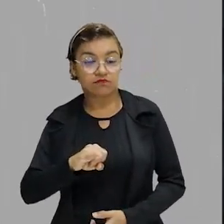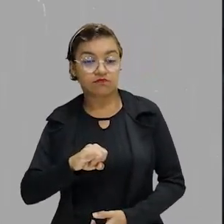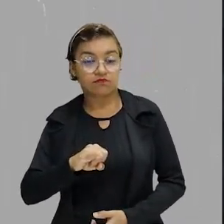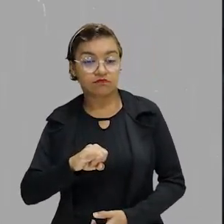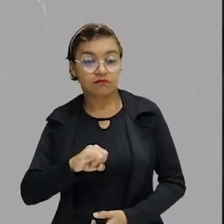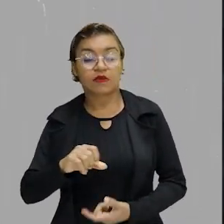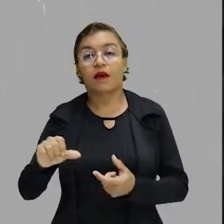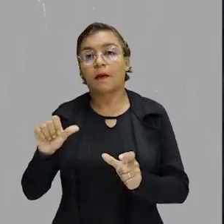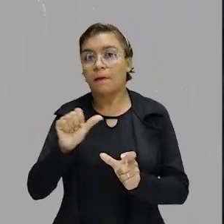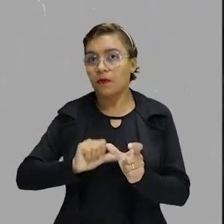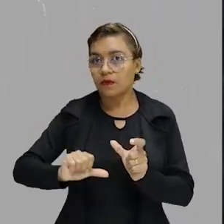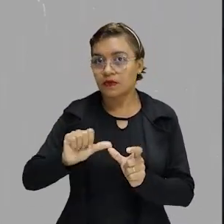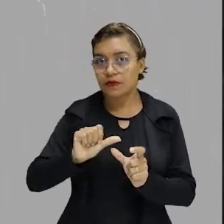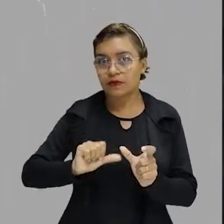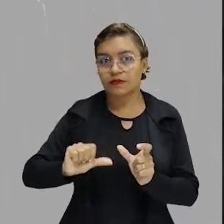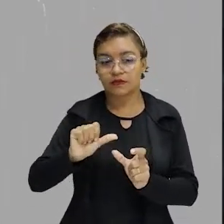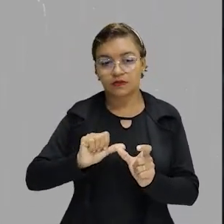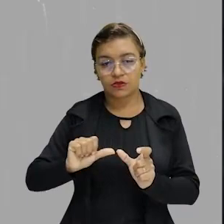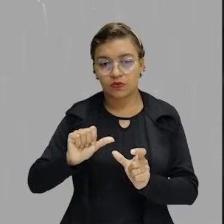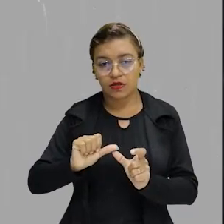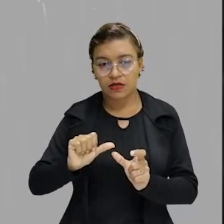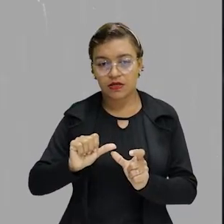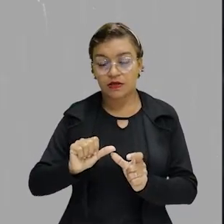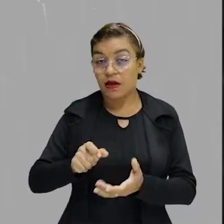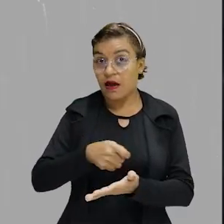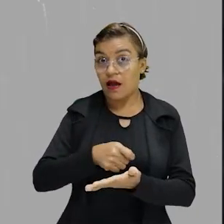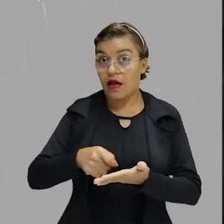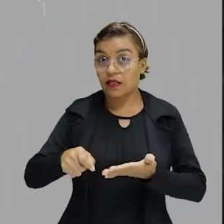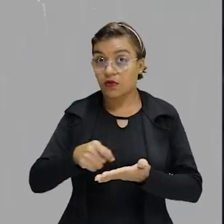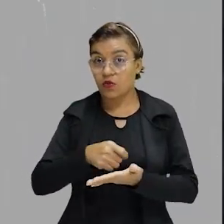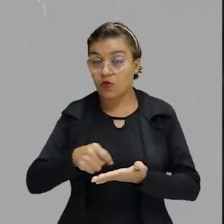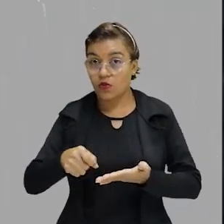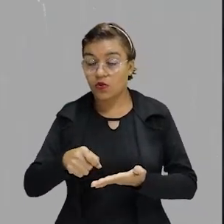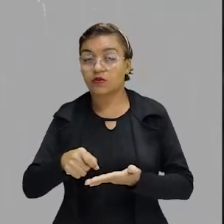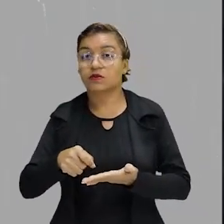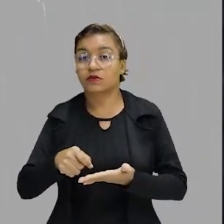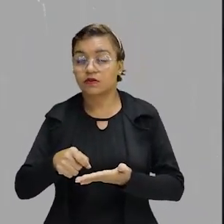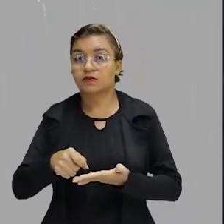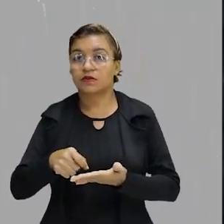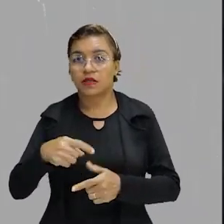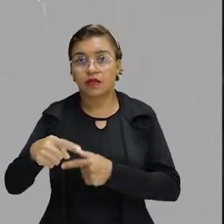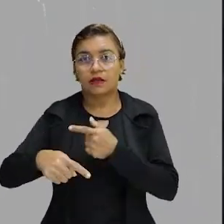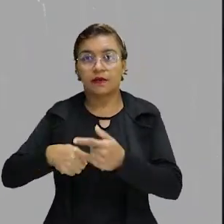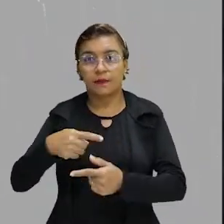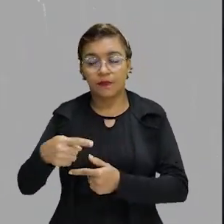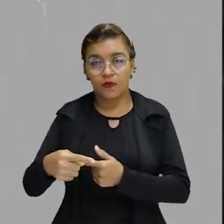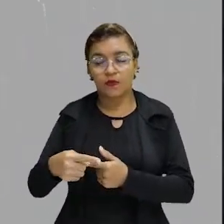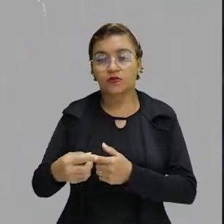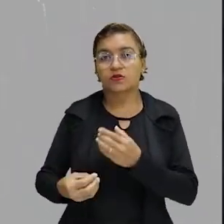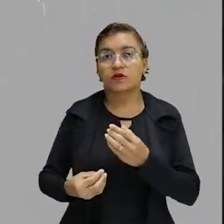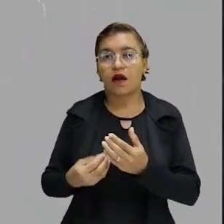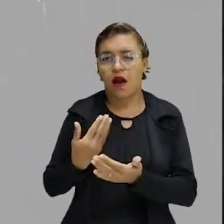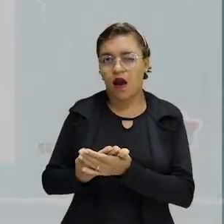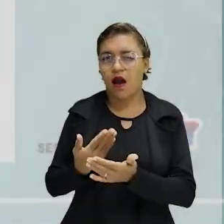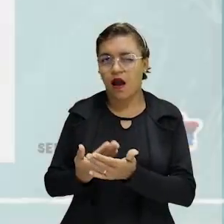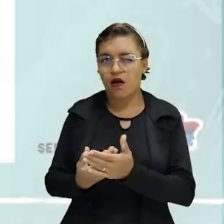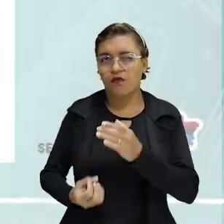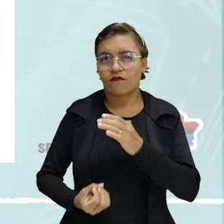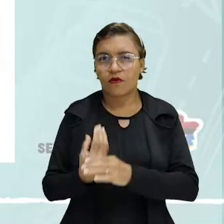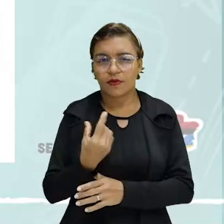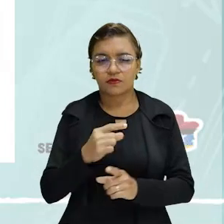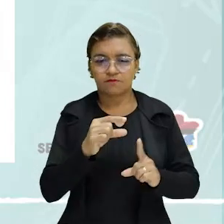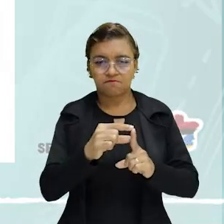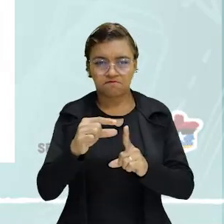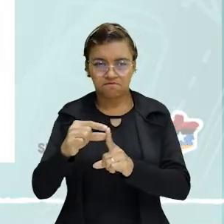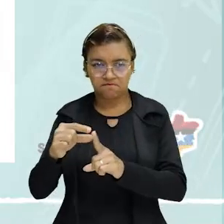uma derivação parassintética. Anotem bem aí que vocês vão ver isso lá na aula sobre formação de palavras.